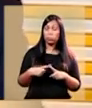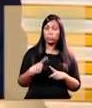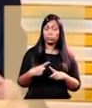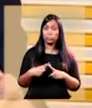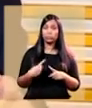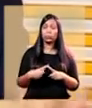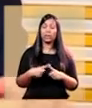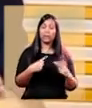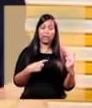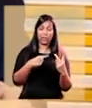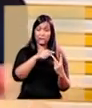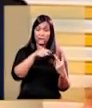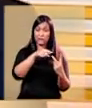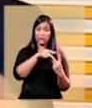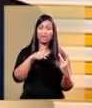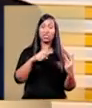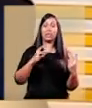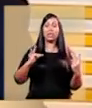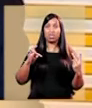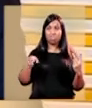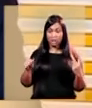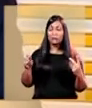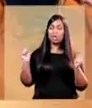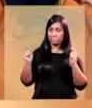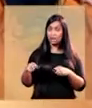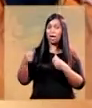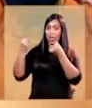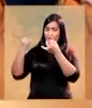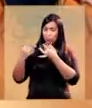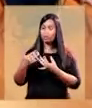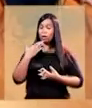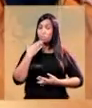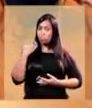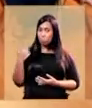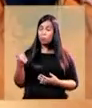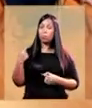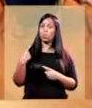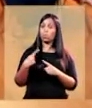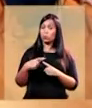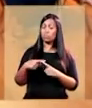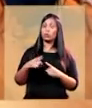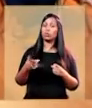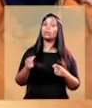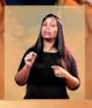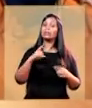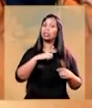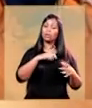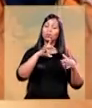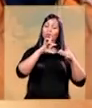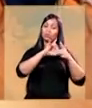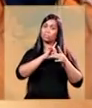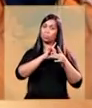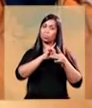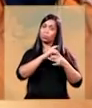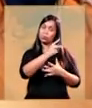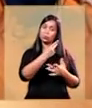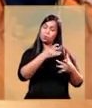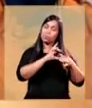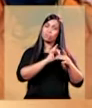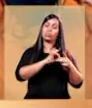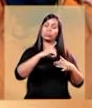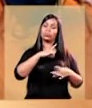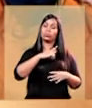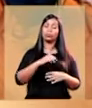porque entre eles, e o pessoal do TEIA tem condição melhor de dizer do que eu a respeito disso, há um vínculo entre eles.